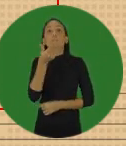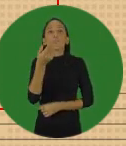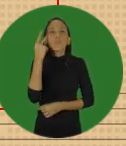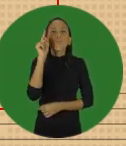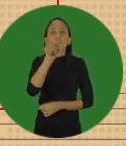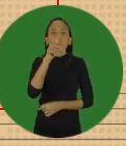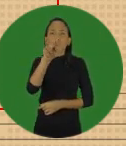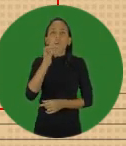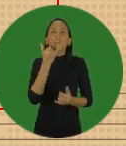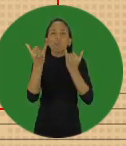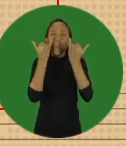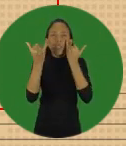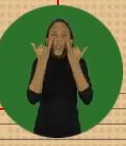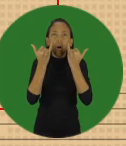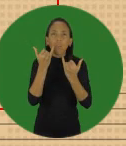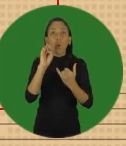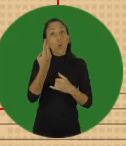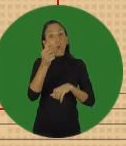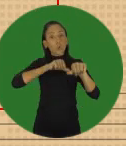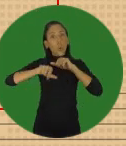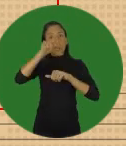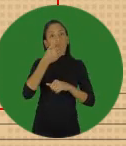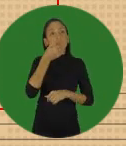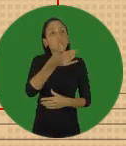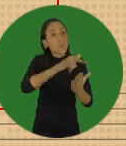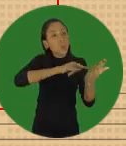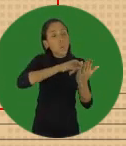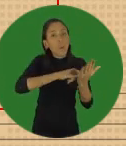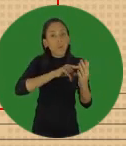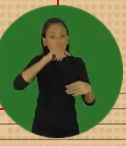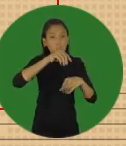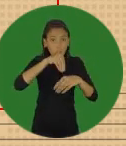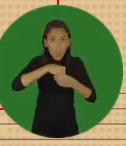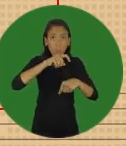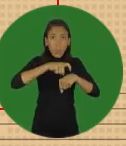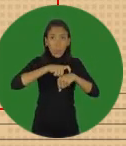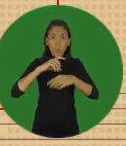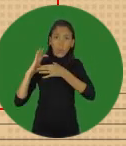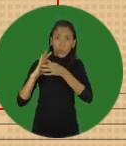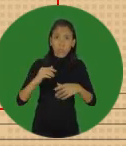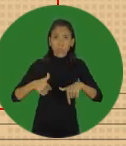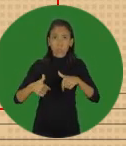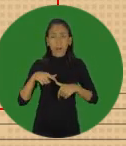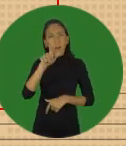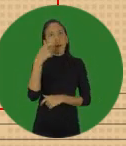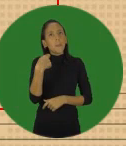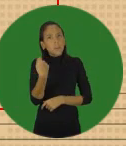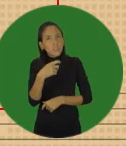que precisar solicitar documentos pessoais no desempenho do seu trabalho, é importante ter acesso